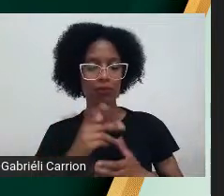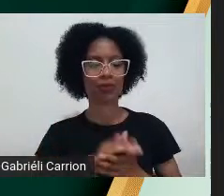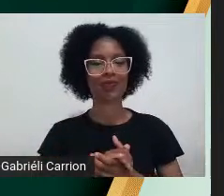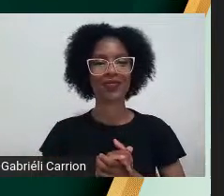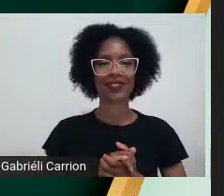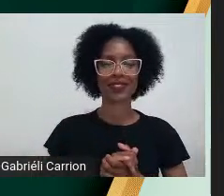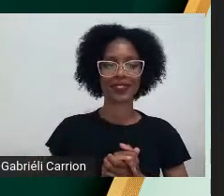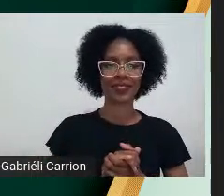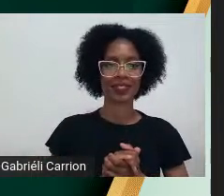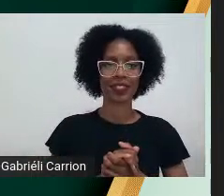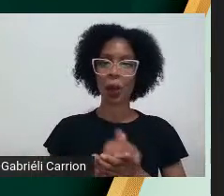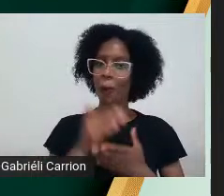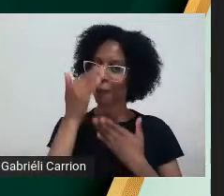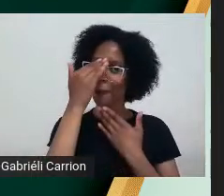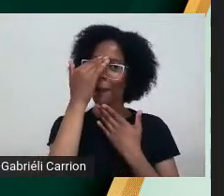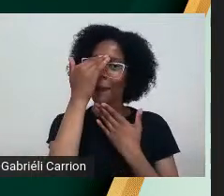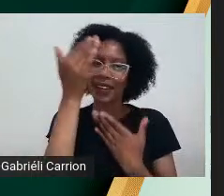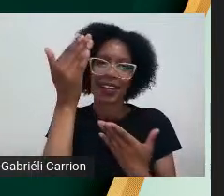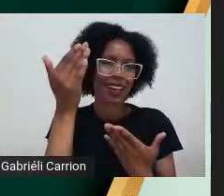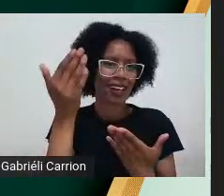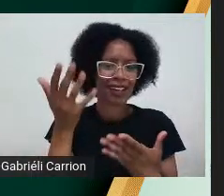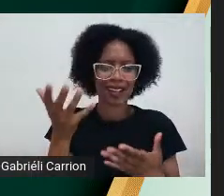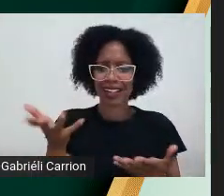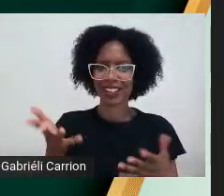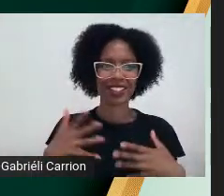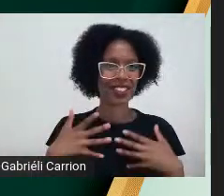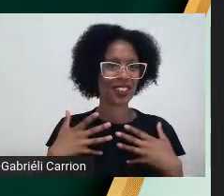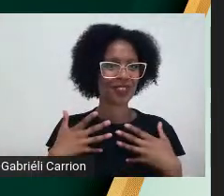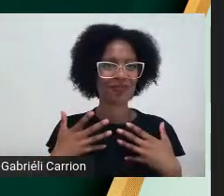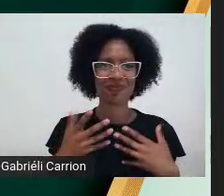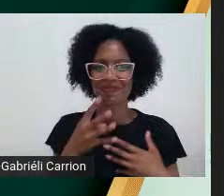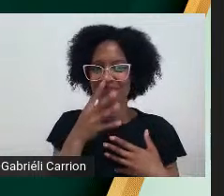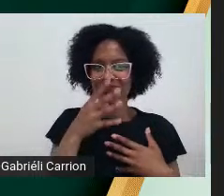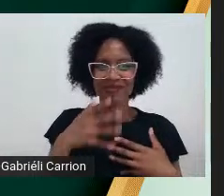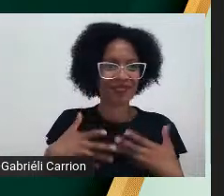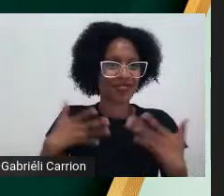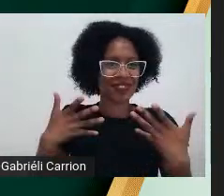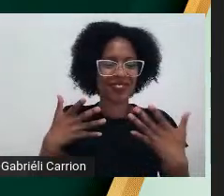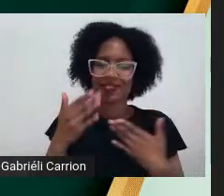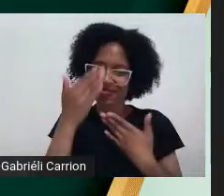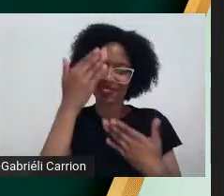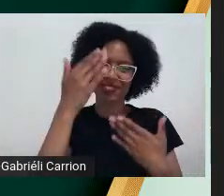Obrigada. Nossa, não tinha noção, mas obrigada. Obrigada mesmo.